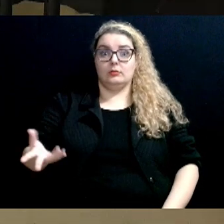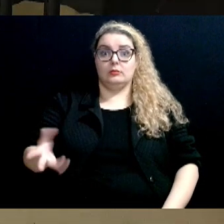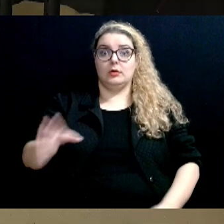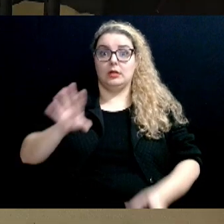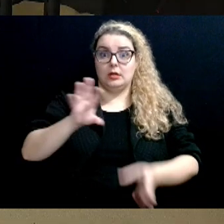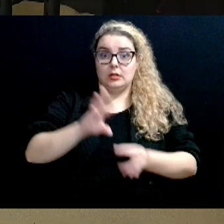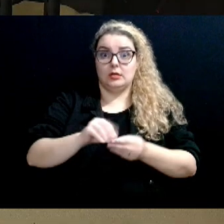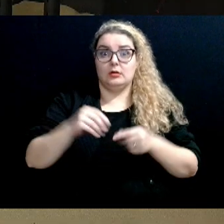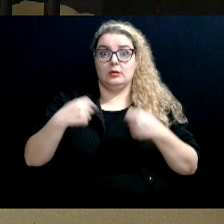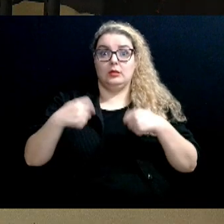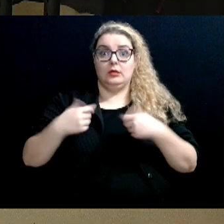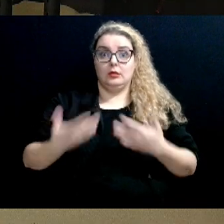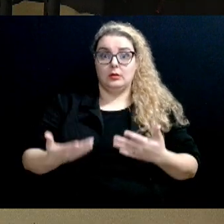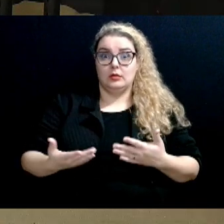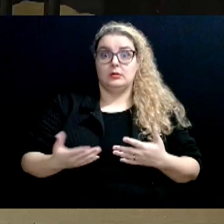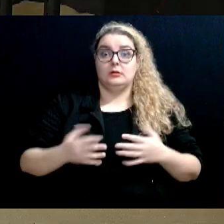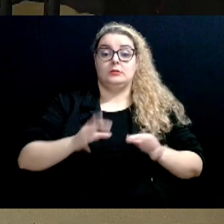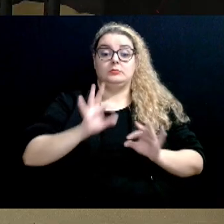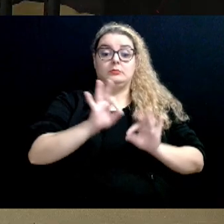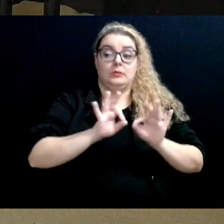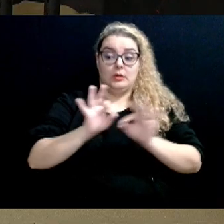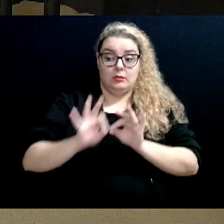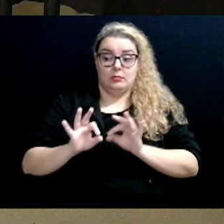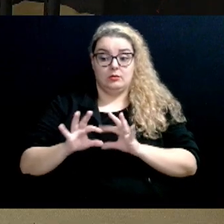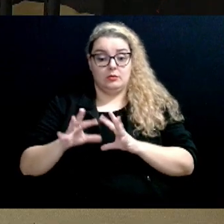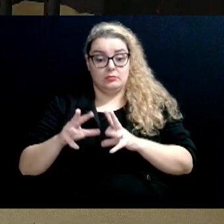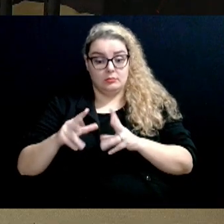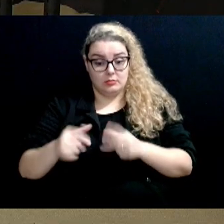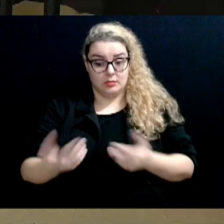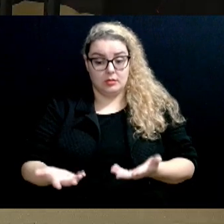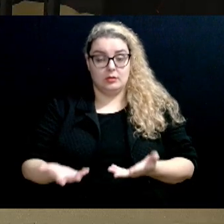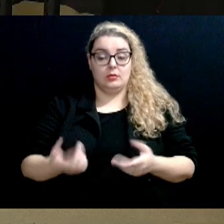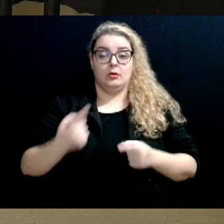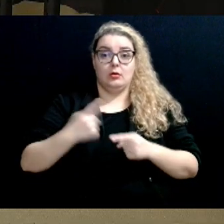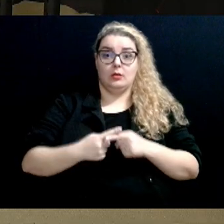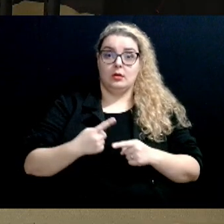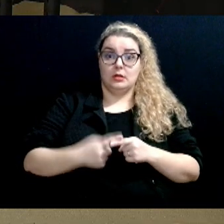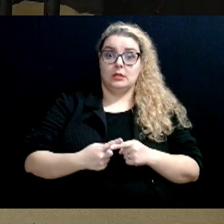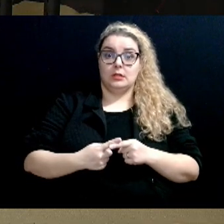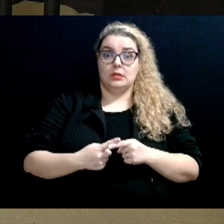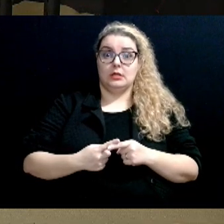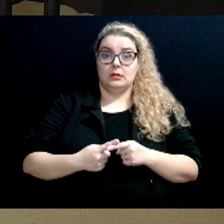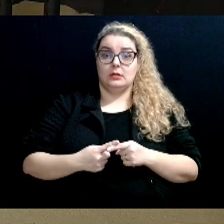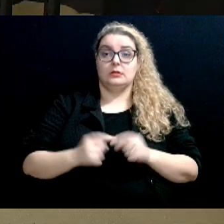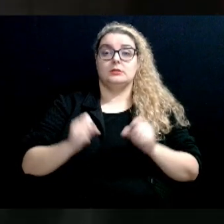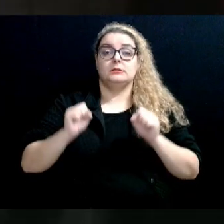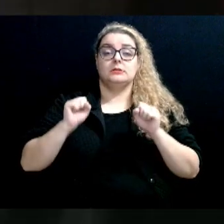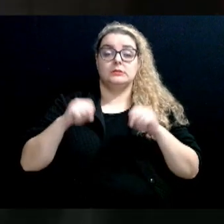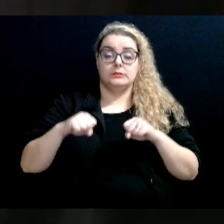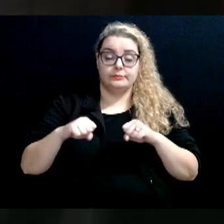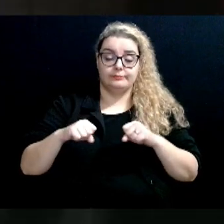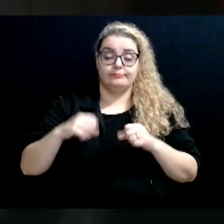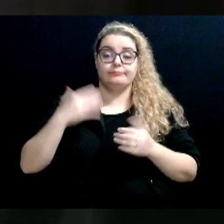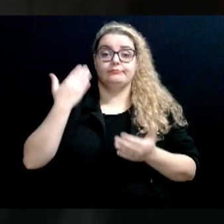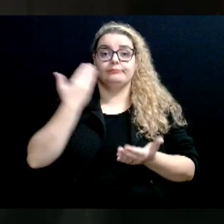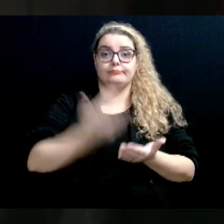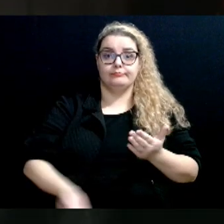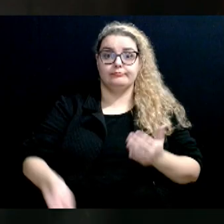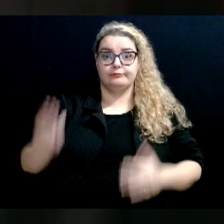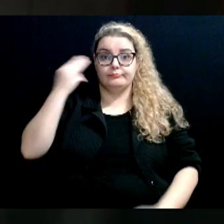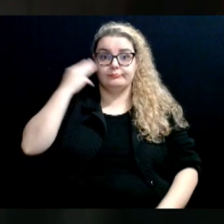uma reorganizada aí, porque senão, sim, vamos esquecer as coisas, não